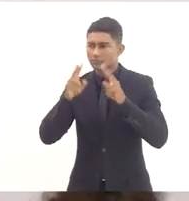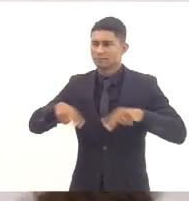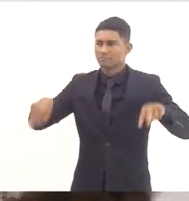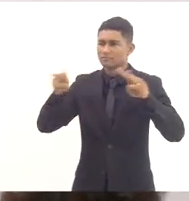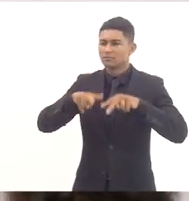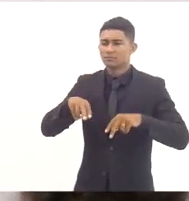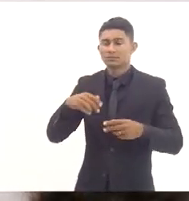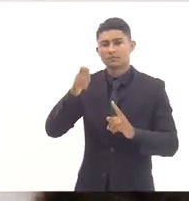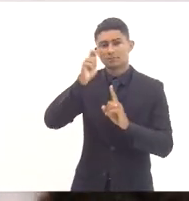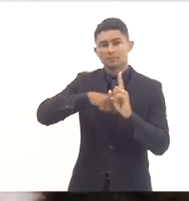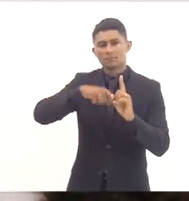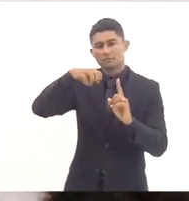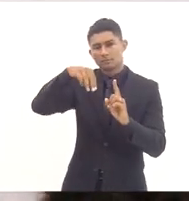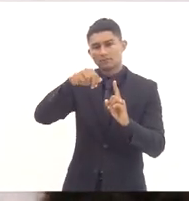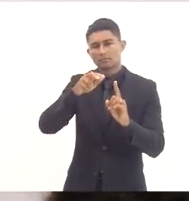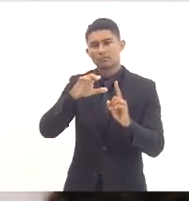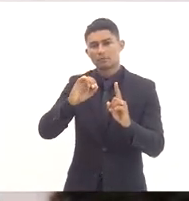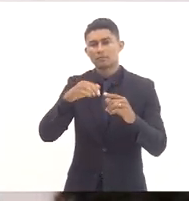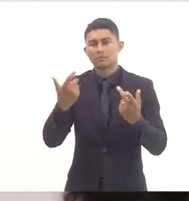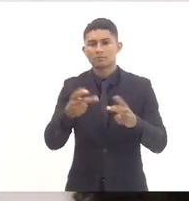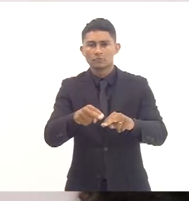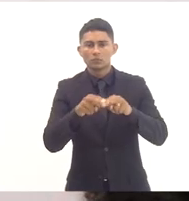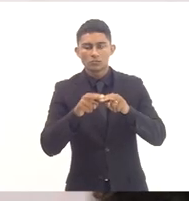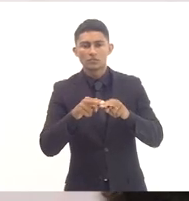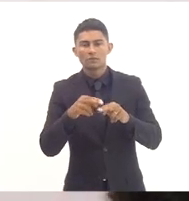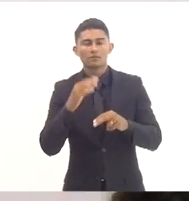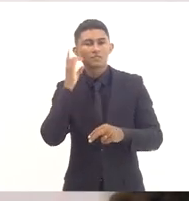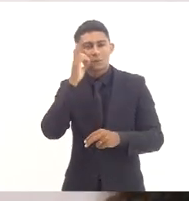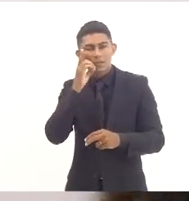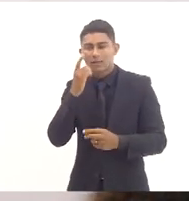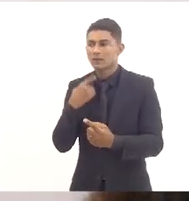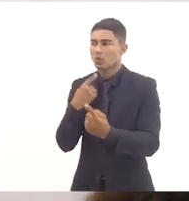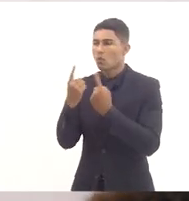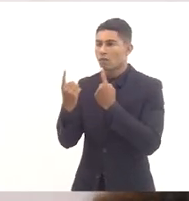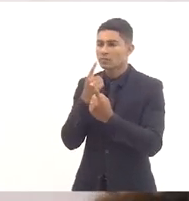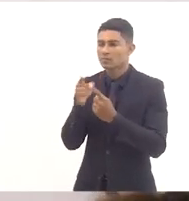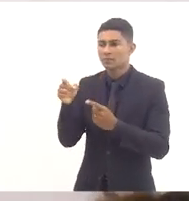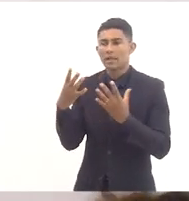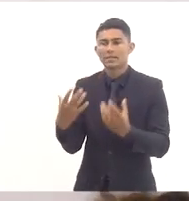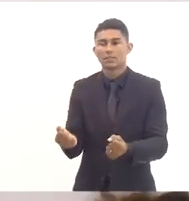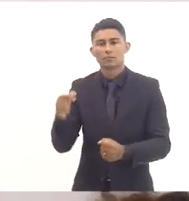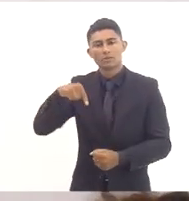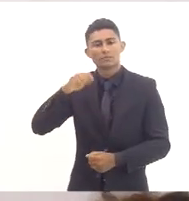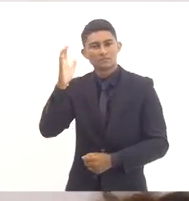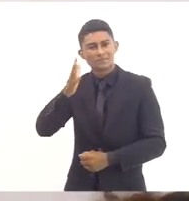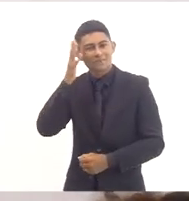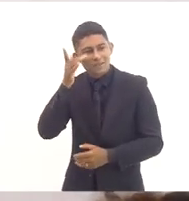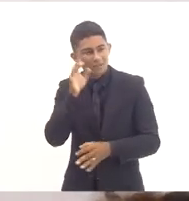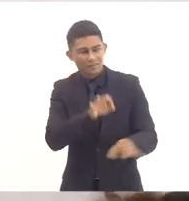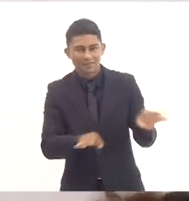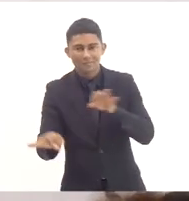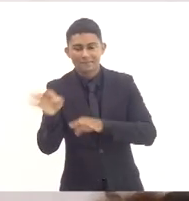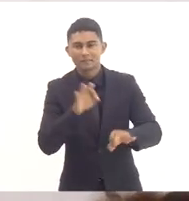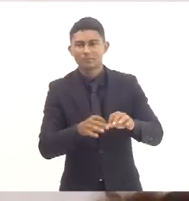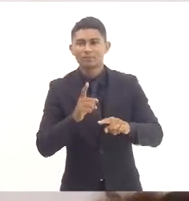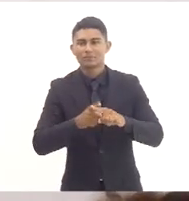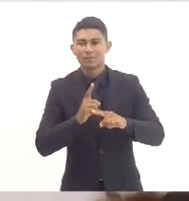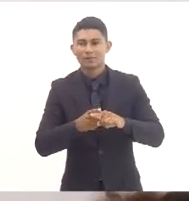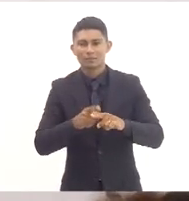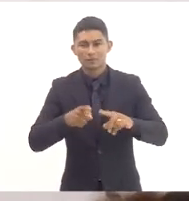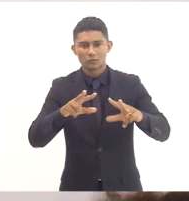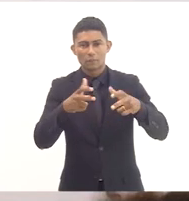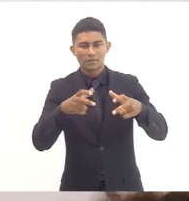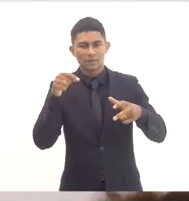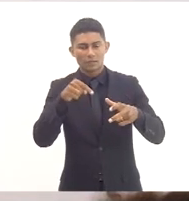nesse mês de maio por isso que conversamos com deputado e a proposta de seminário Por que que a maioria das demandas que chegam